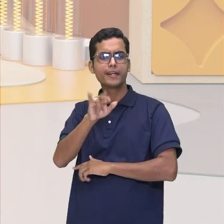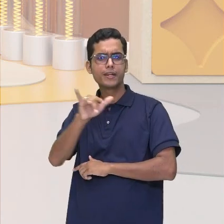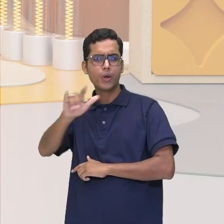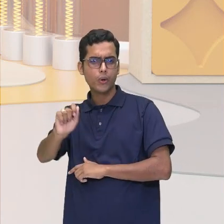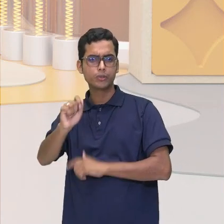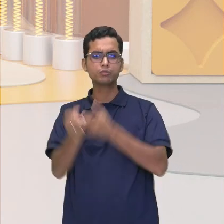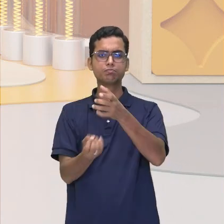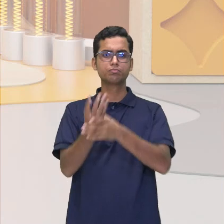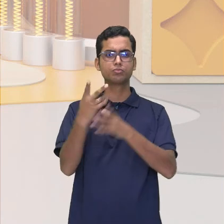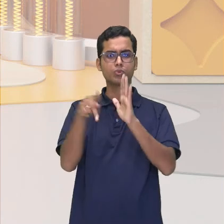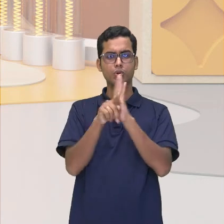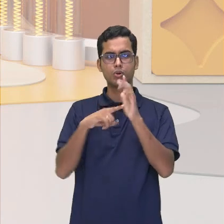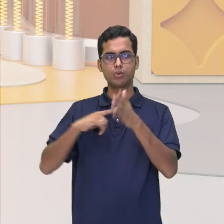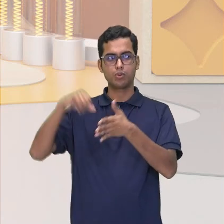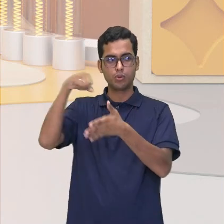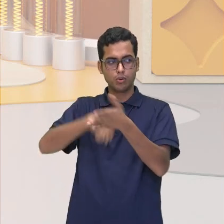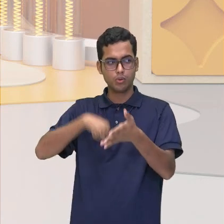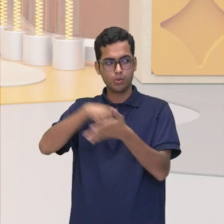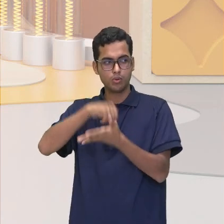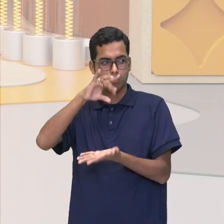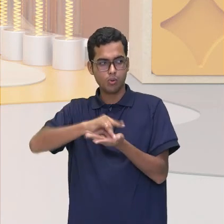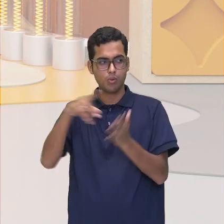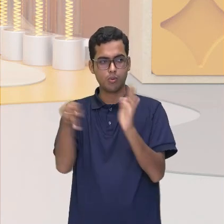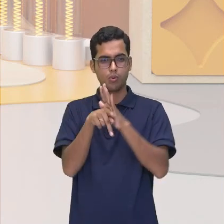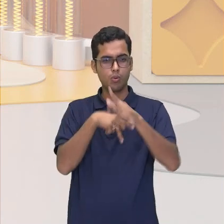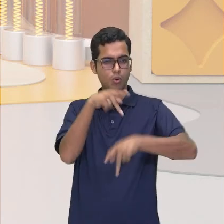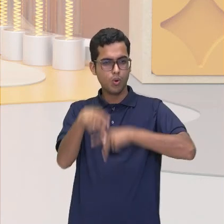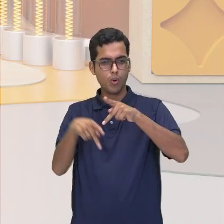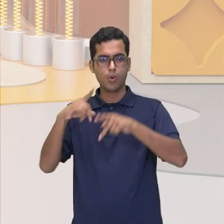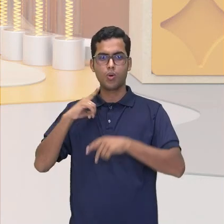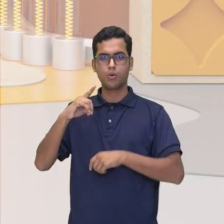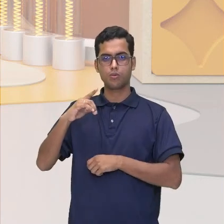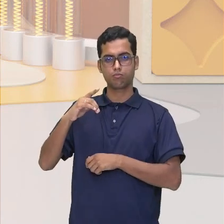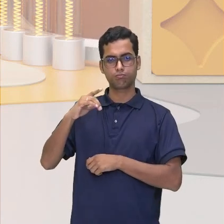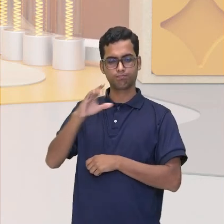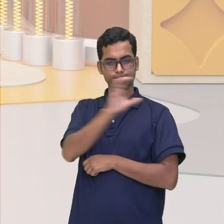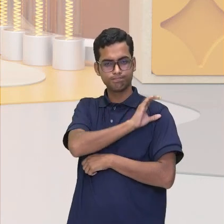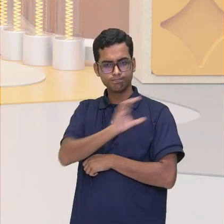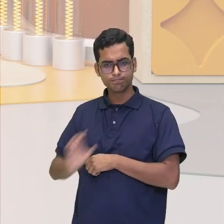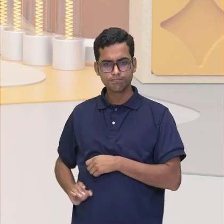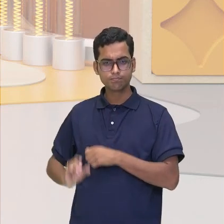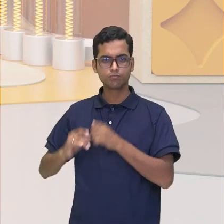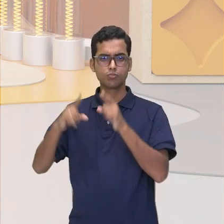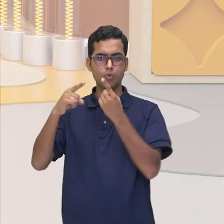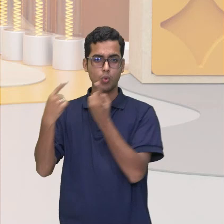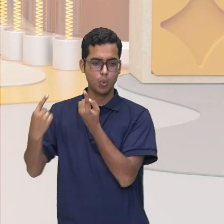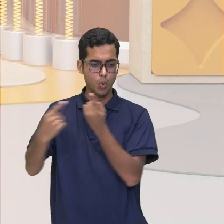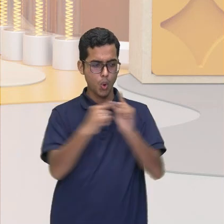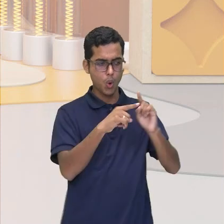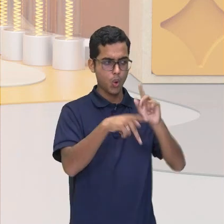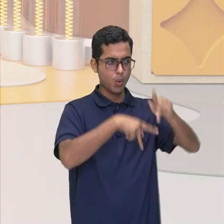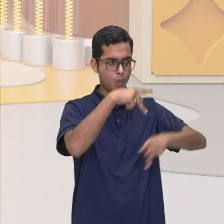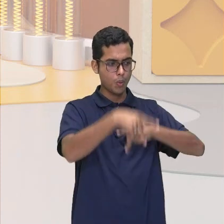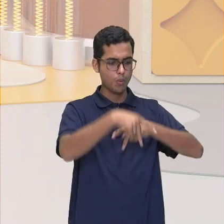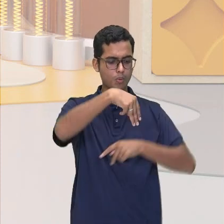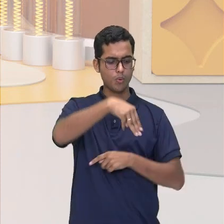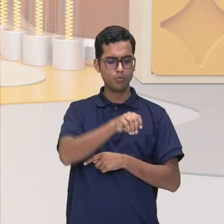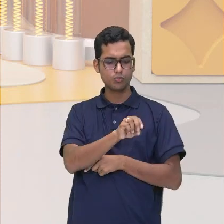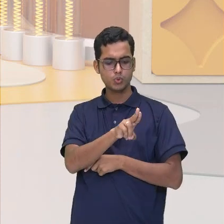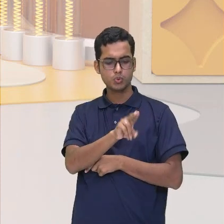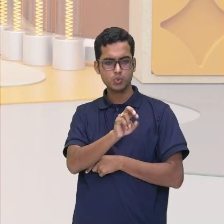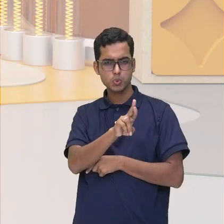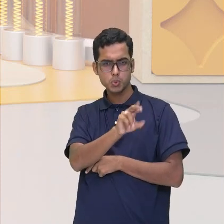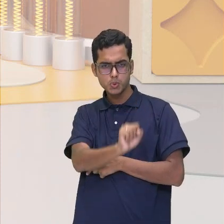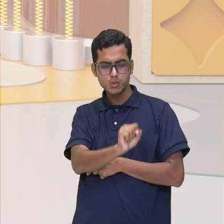resultado da luta dos cristãos contra os mouros, que eram os muçulmanos do norte da